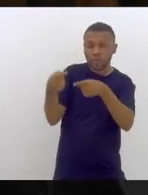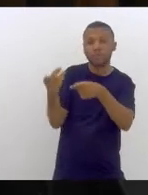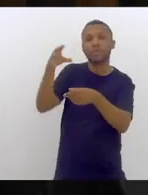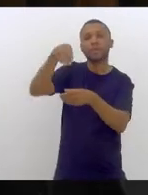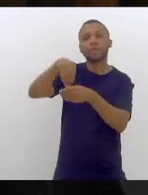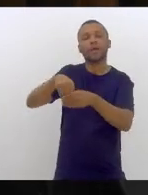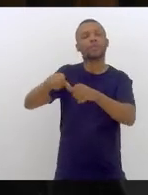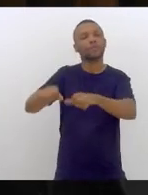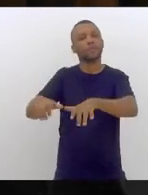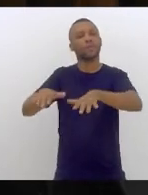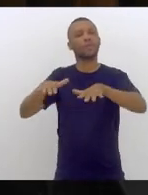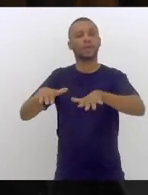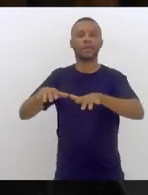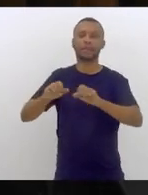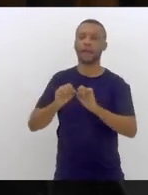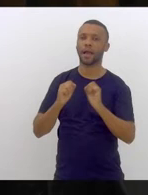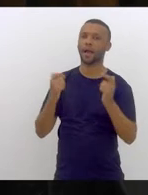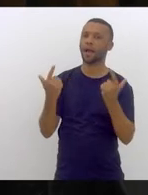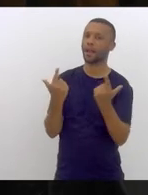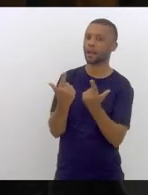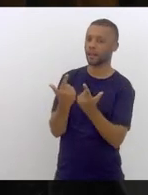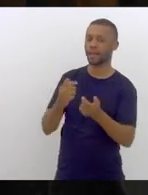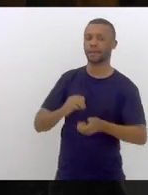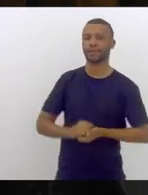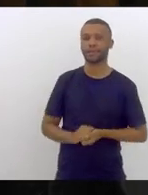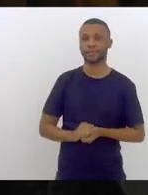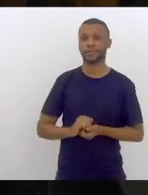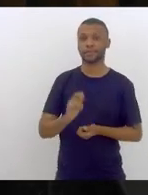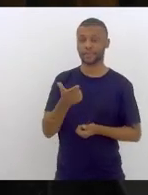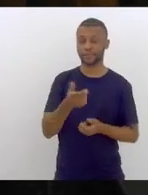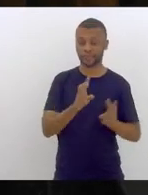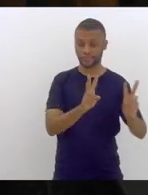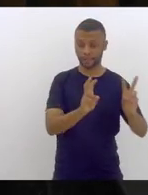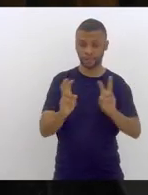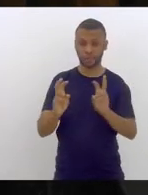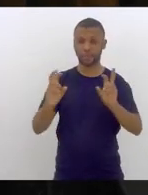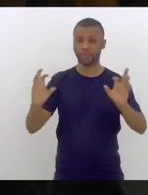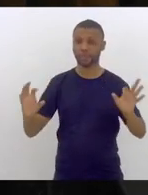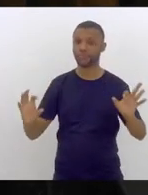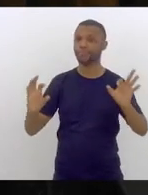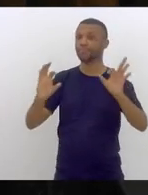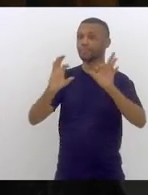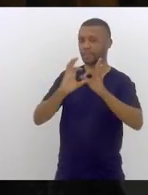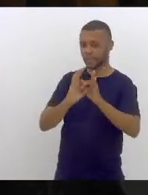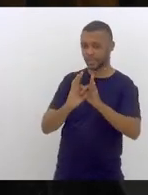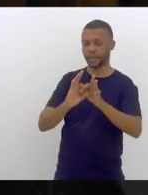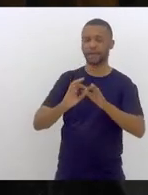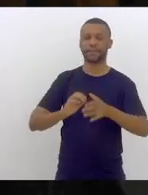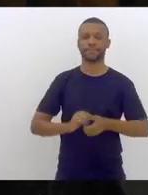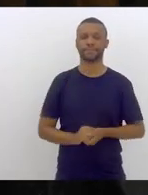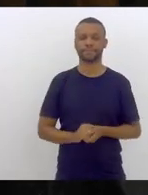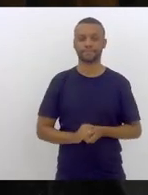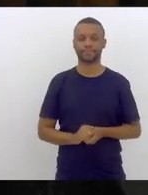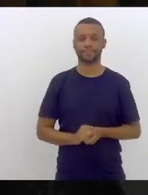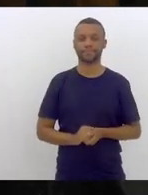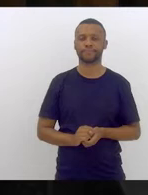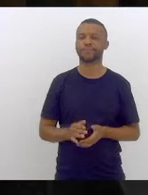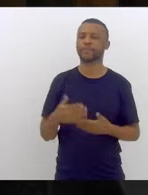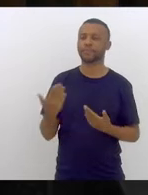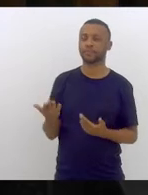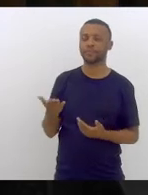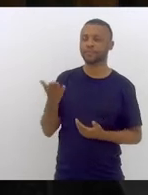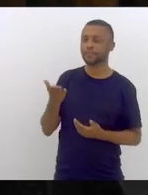e que estão intimamente ligados Deputado waldeck